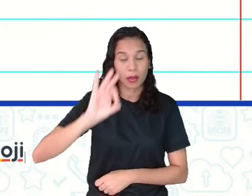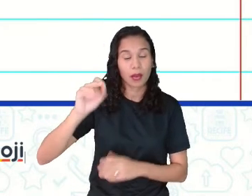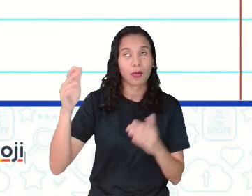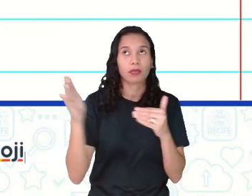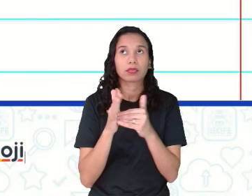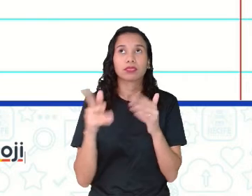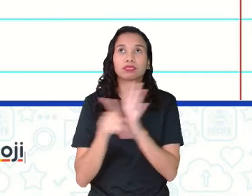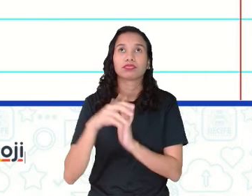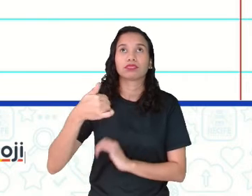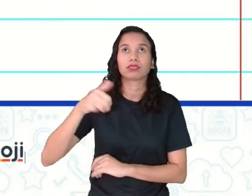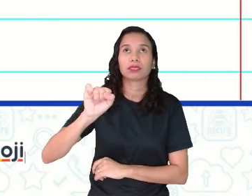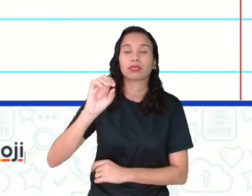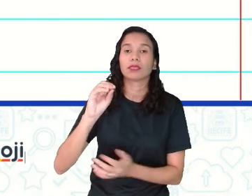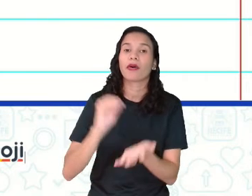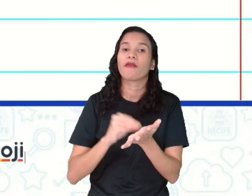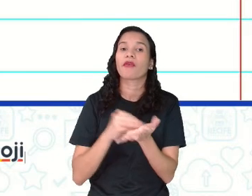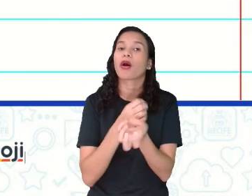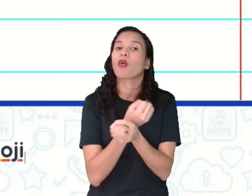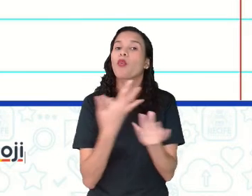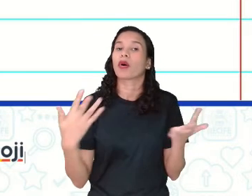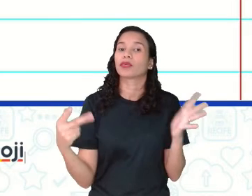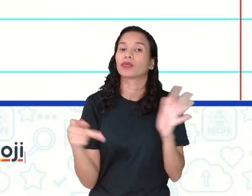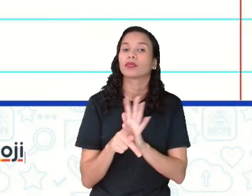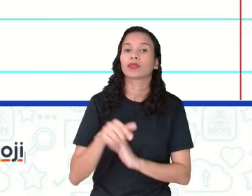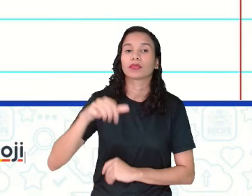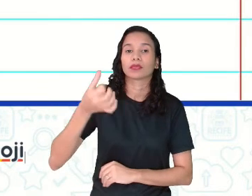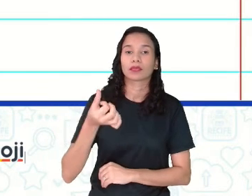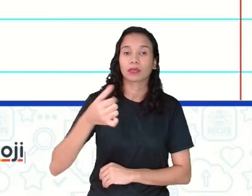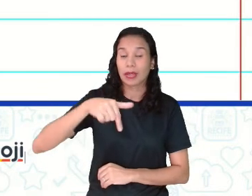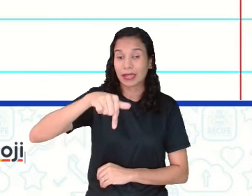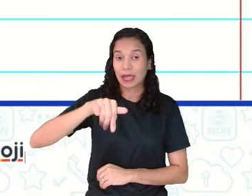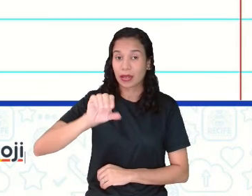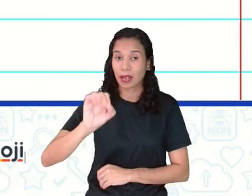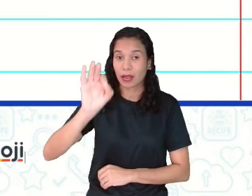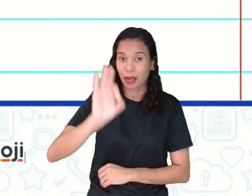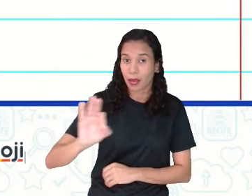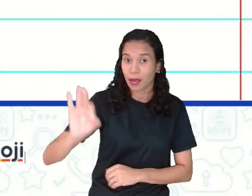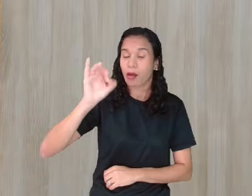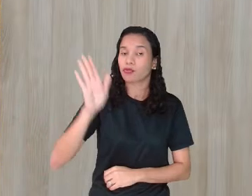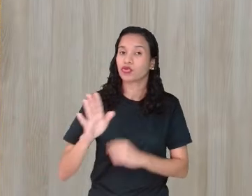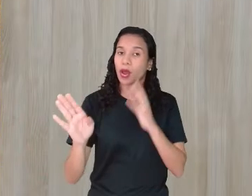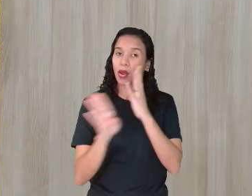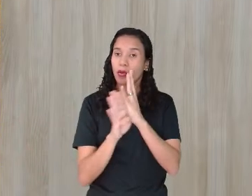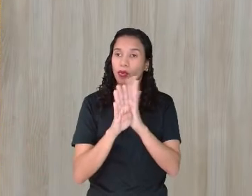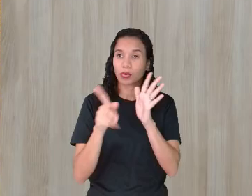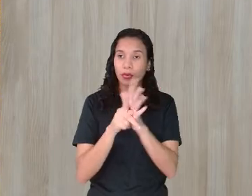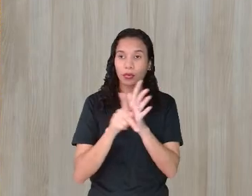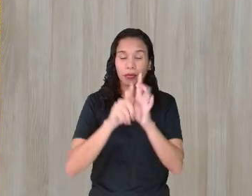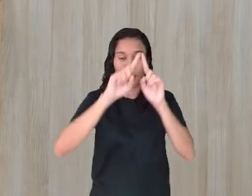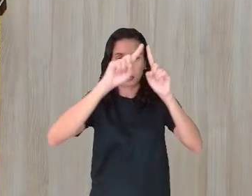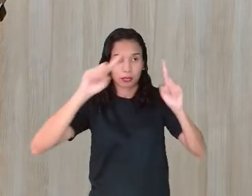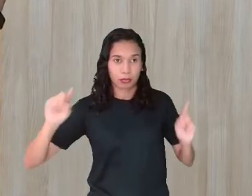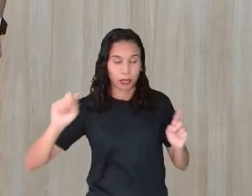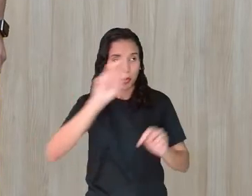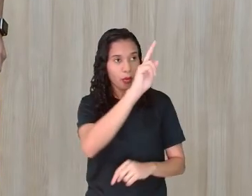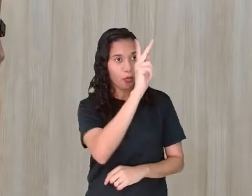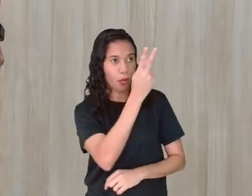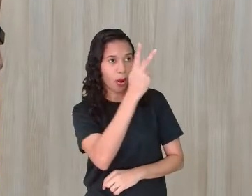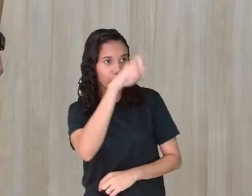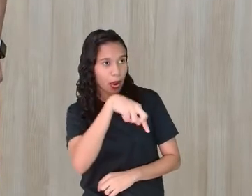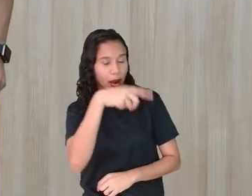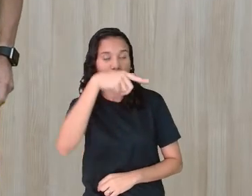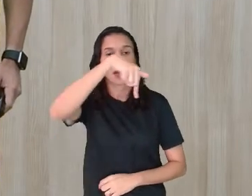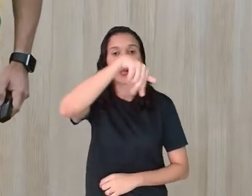graus para 180, faltam quantos graus? Faltam 70. Então já descobri aí que o ângulo desconhecido